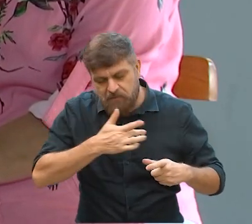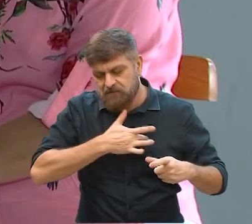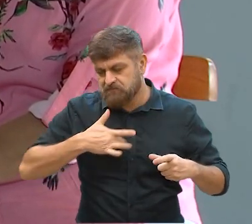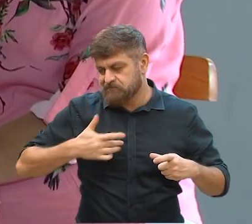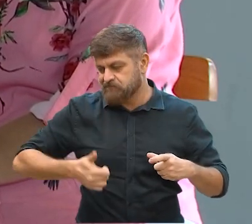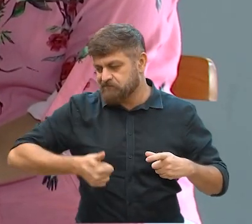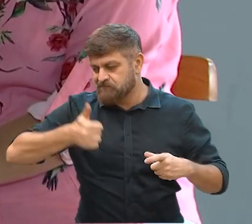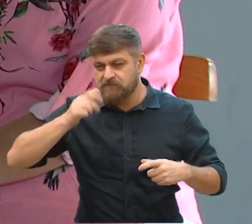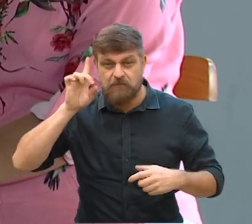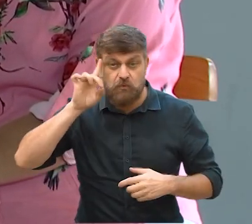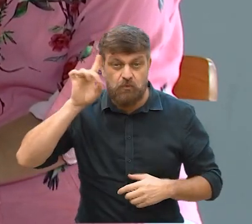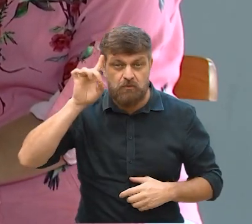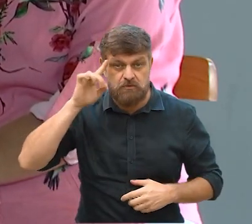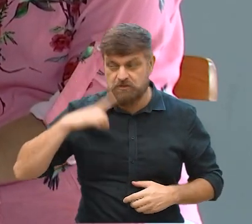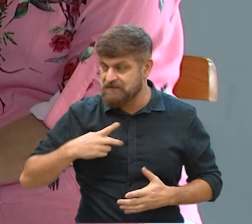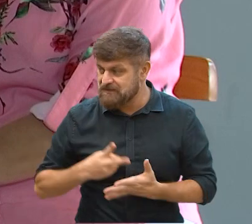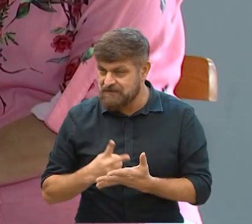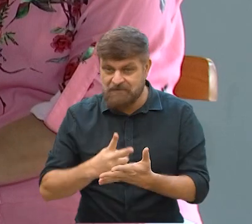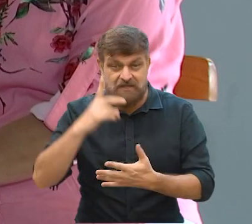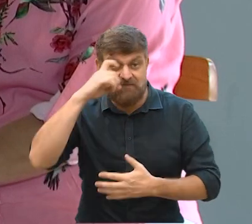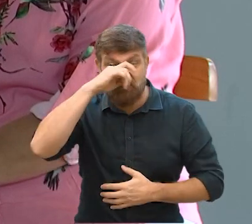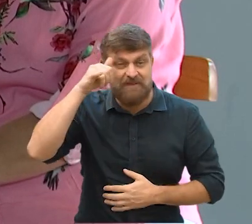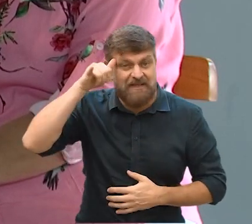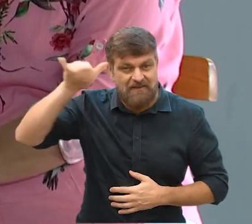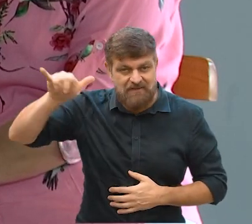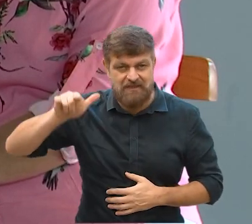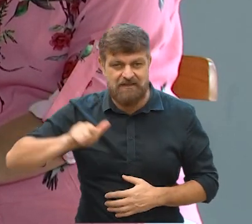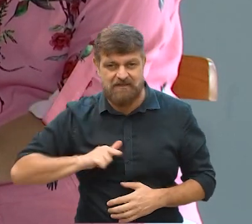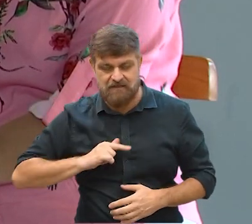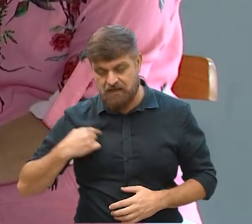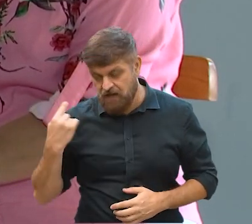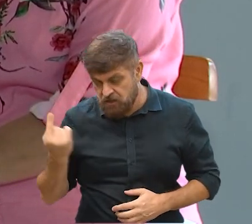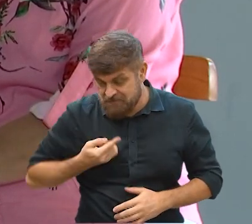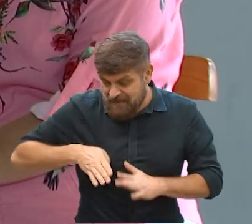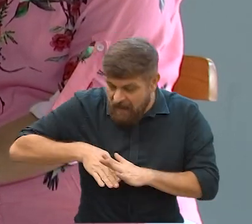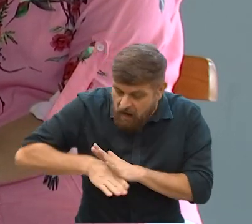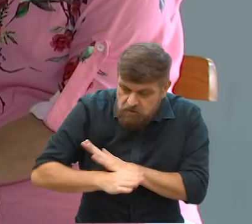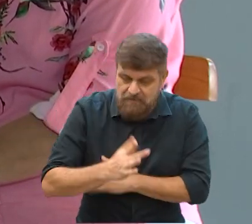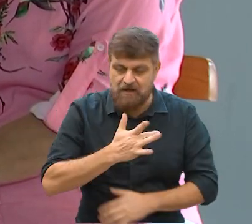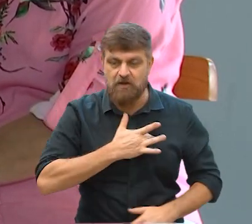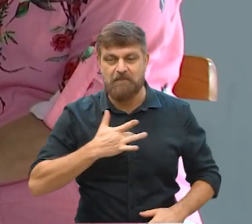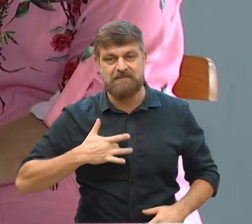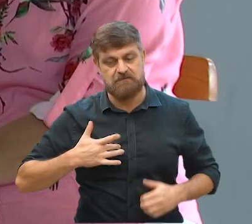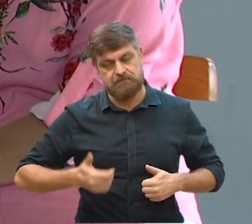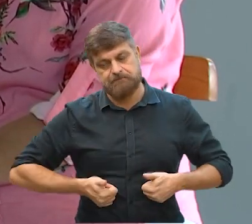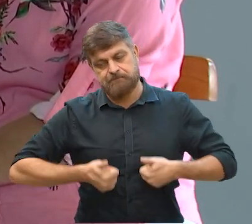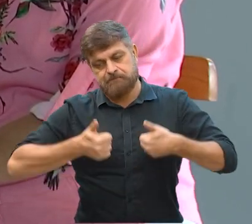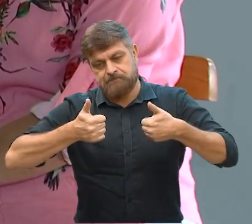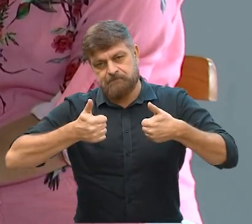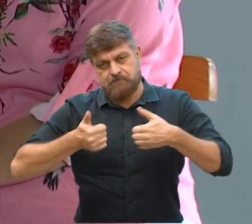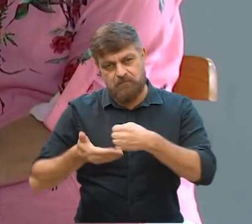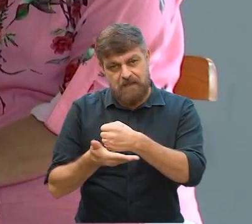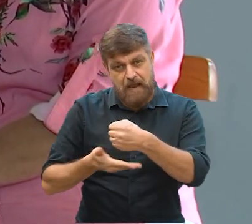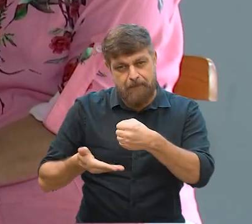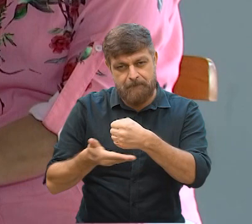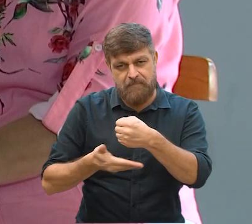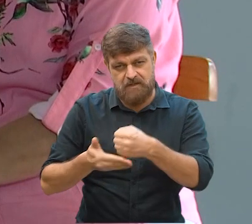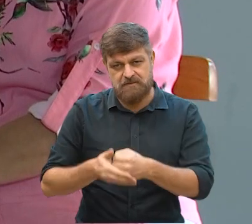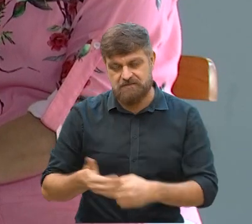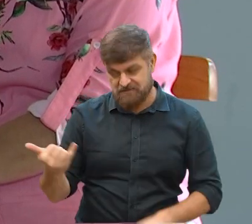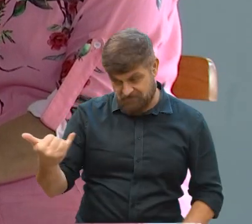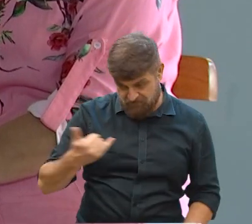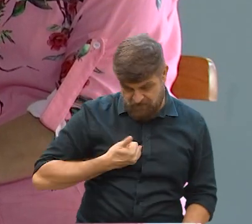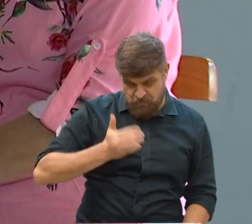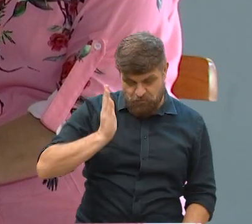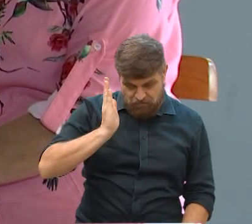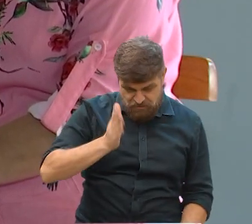Para manutenção sem dificuldades. Essa rotina alimentar saudável é que é fundamental. Uma coisa que você já